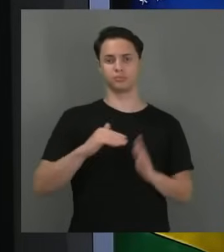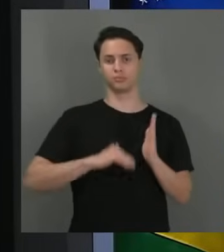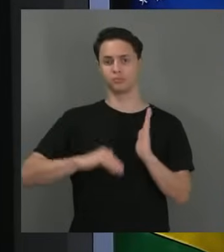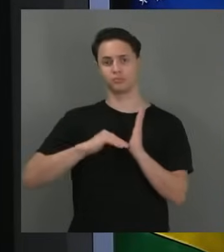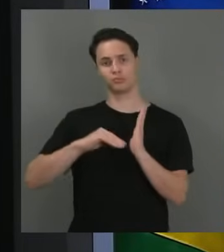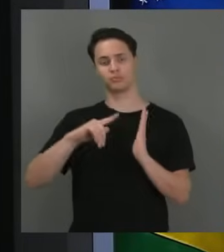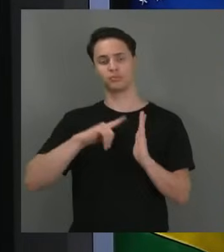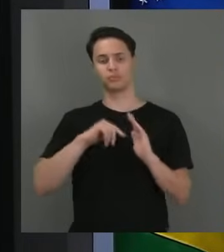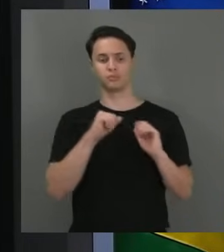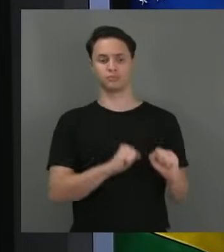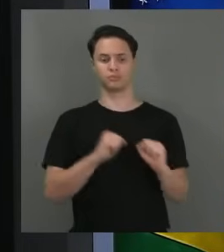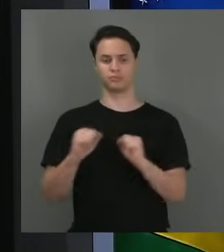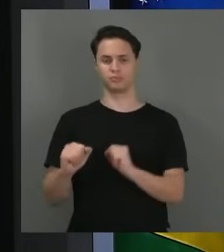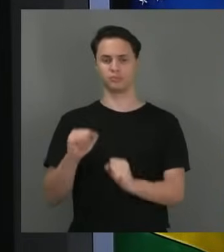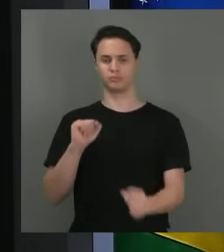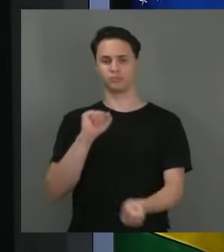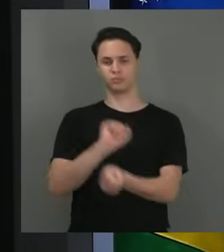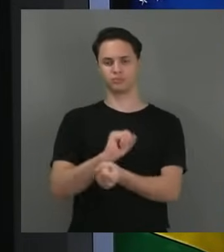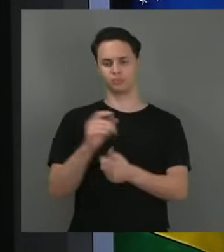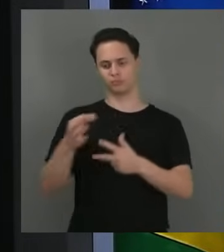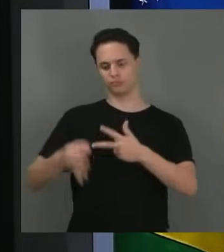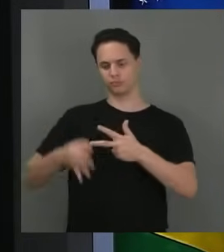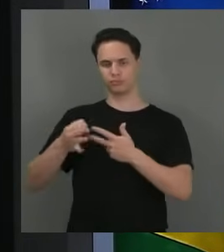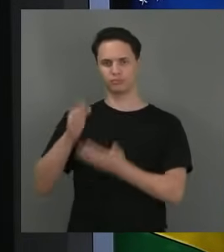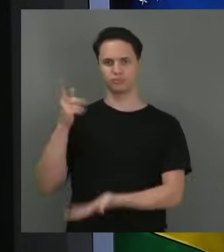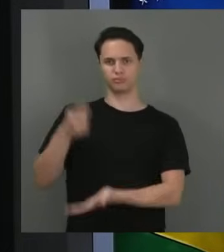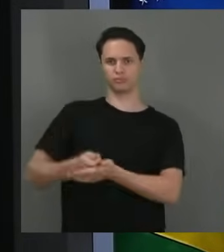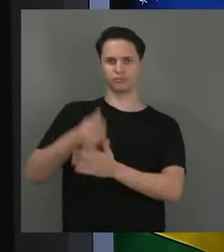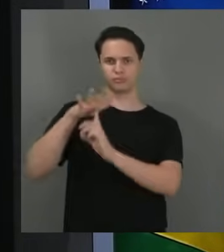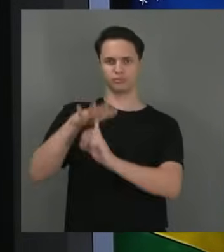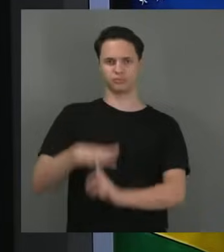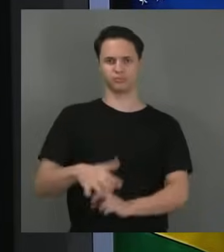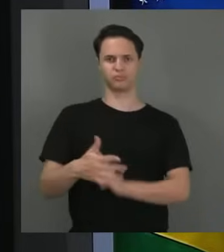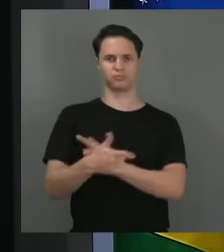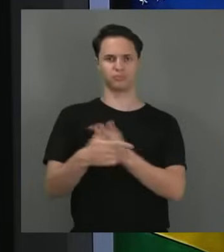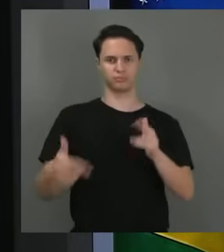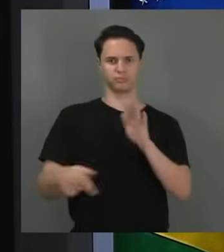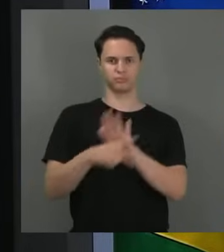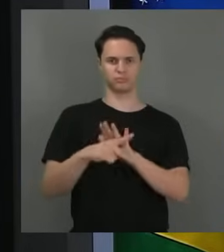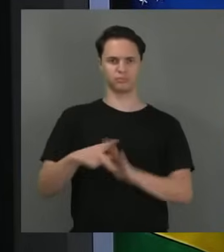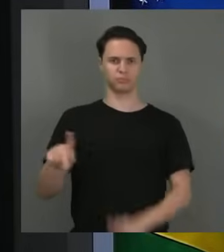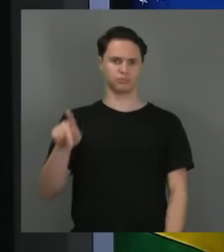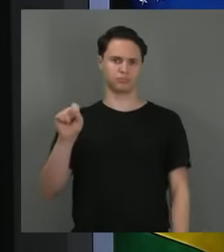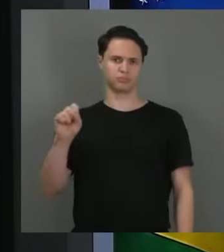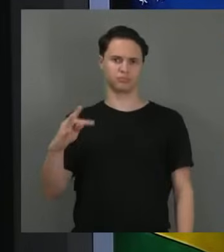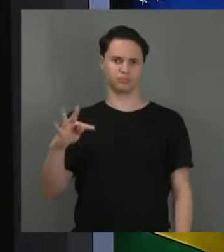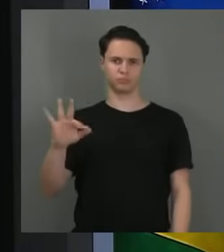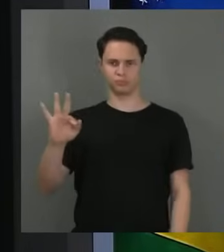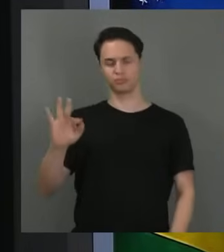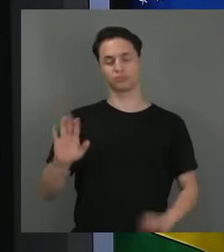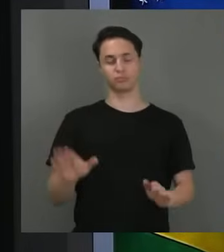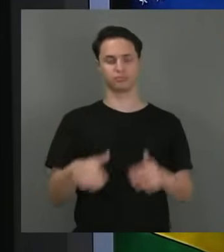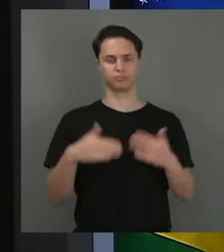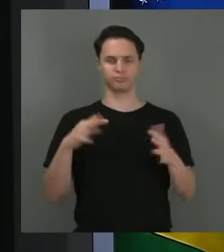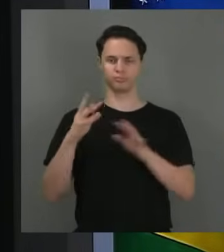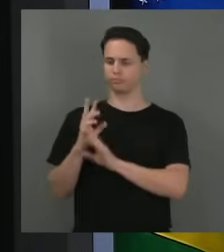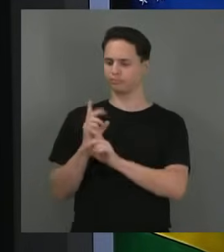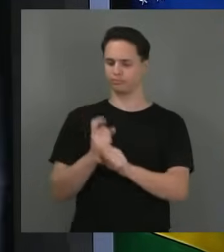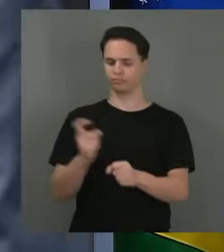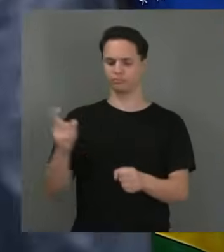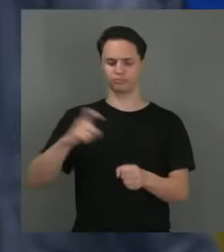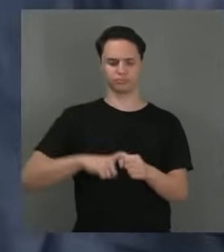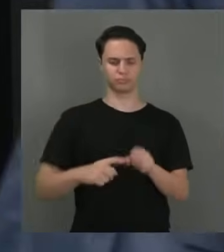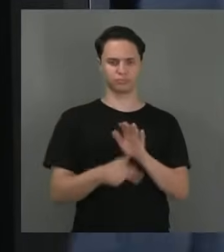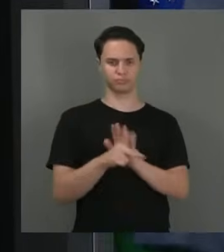o poder de frear os ímpetos ditatoriais oriundos do STF, resgatando o